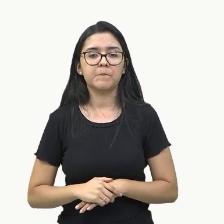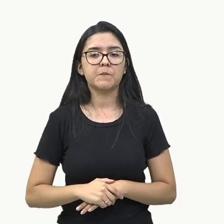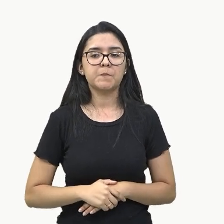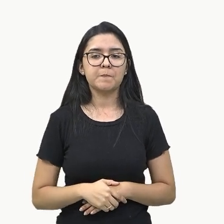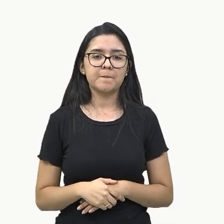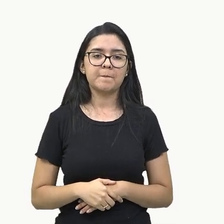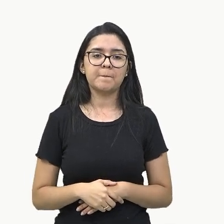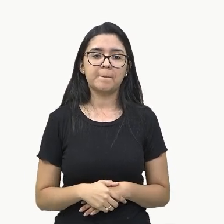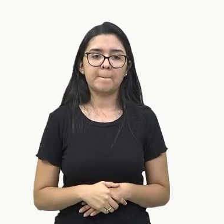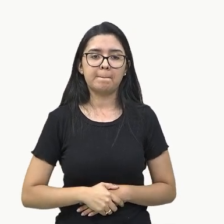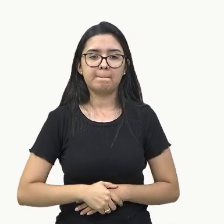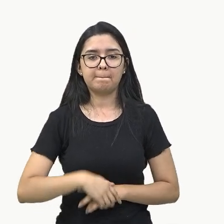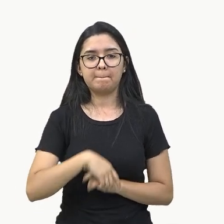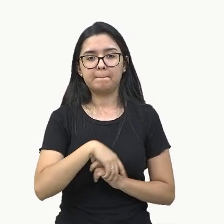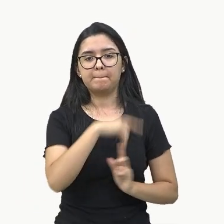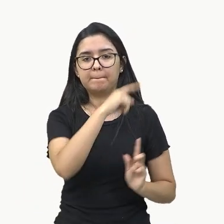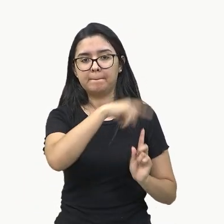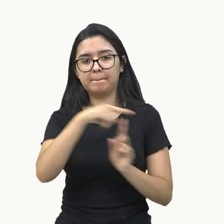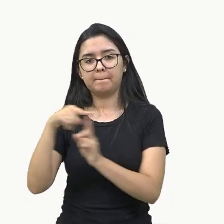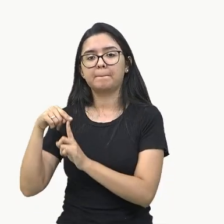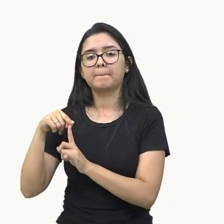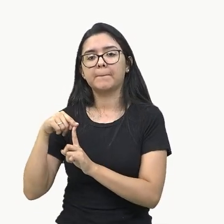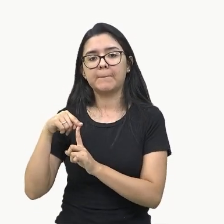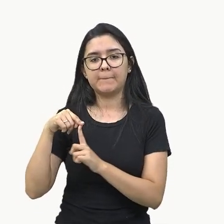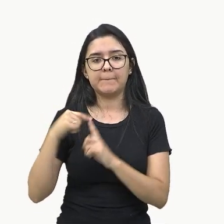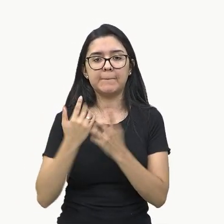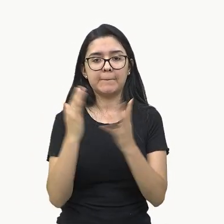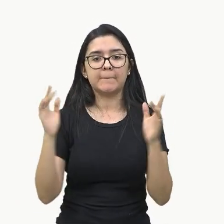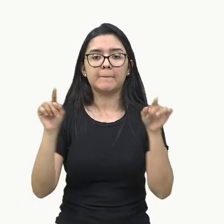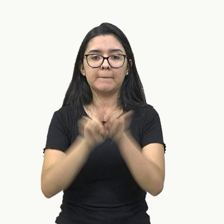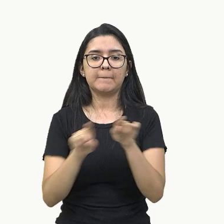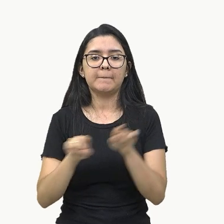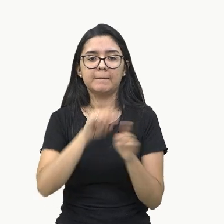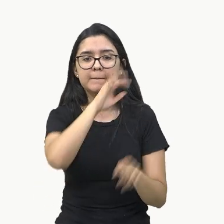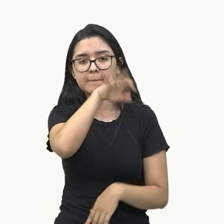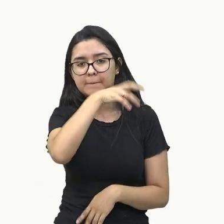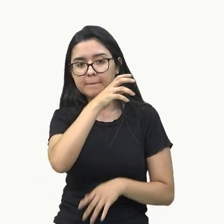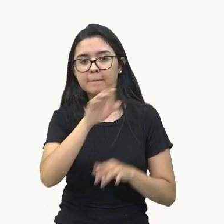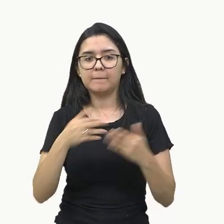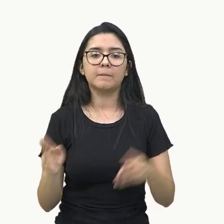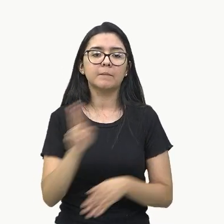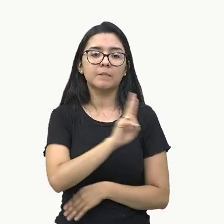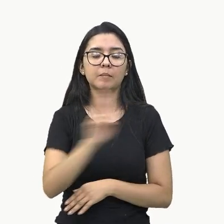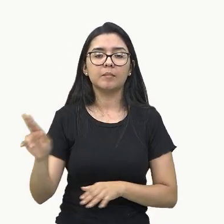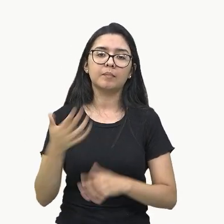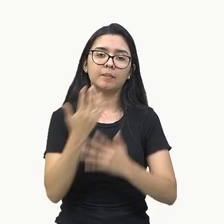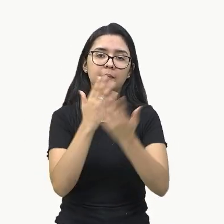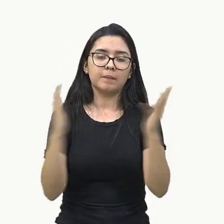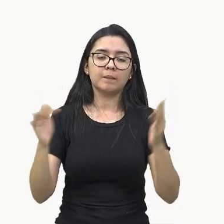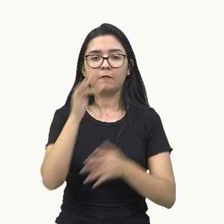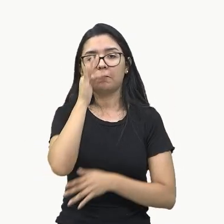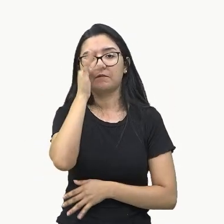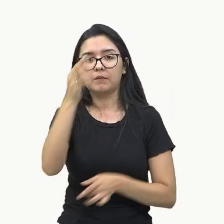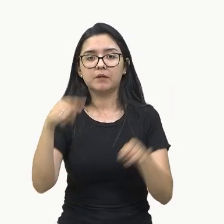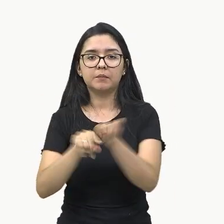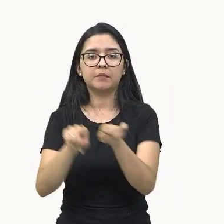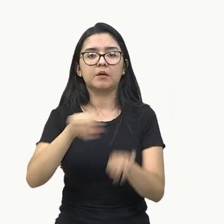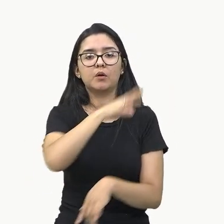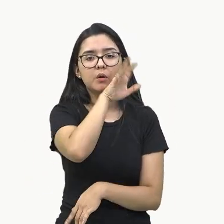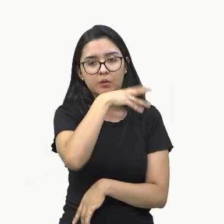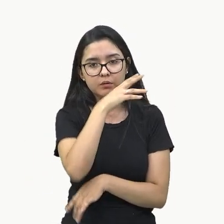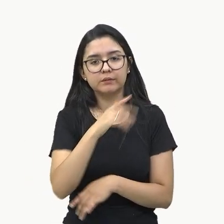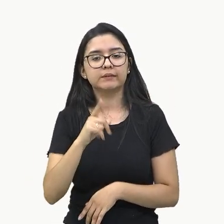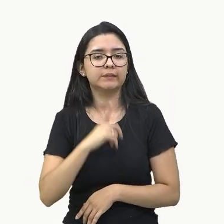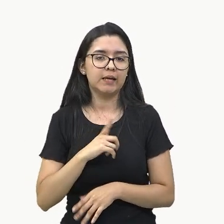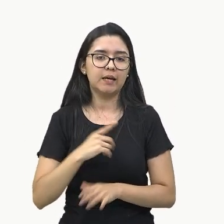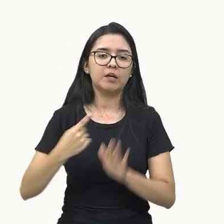Espécies botânicas e zoológicas. Então, nomes de plantas, flores e animais levam